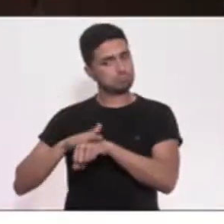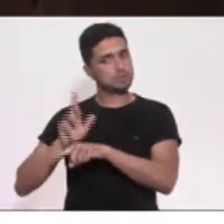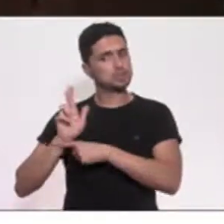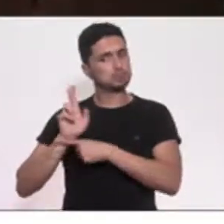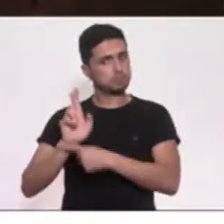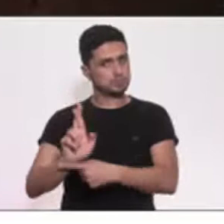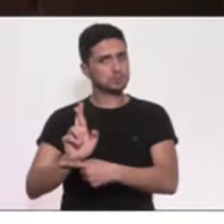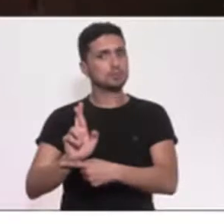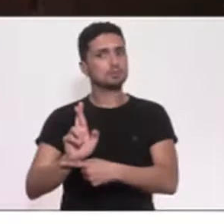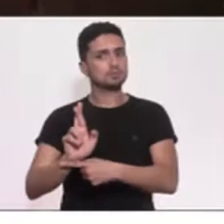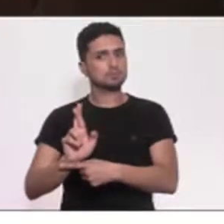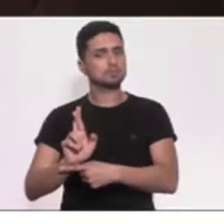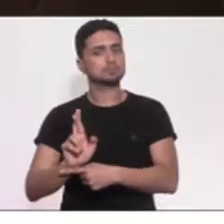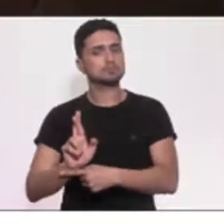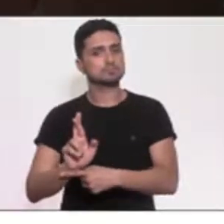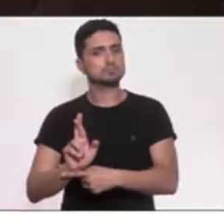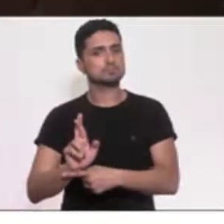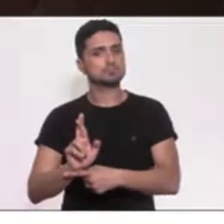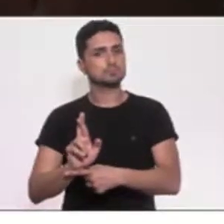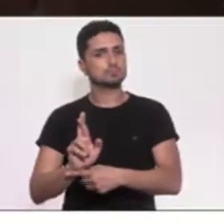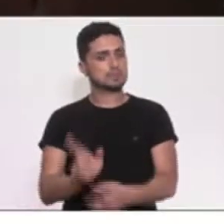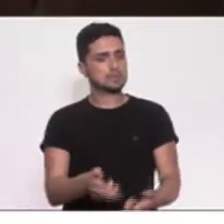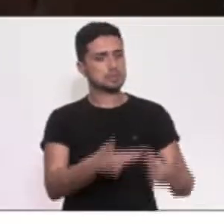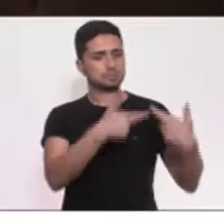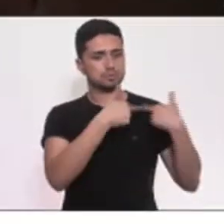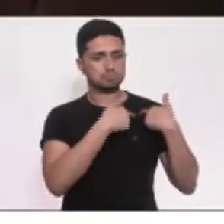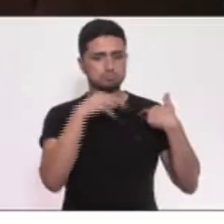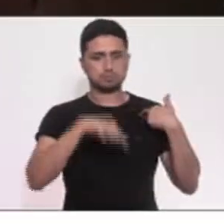justamente no sistema de